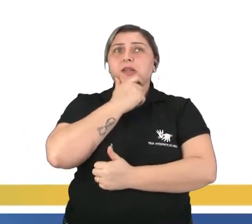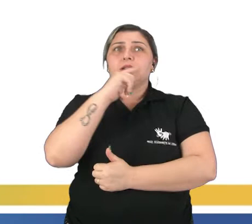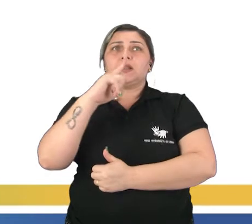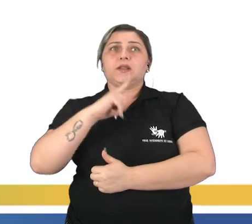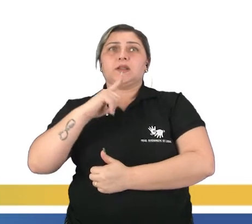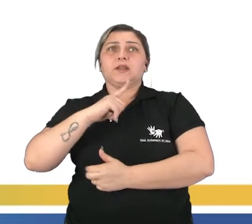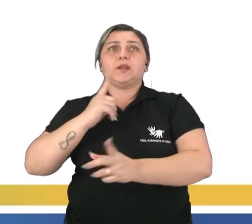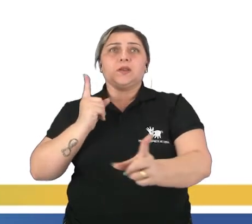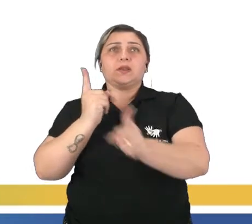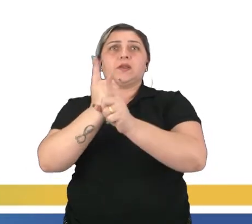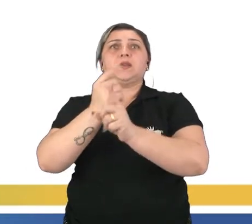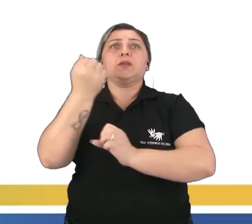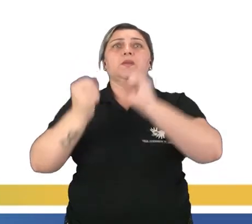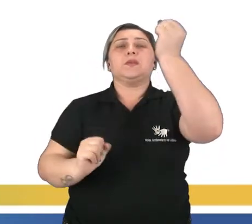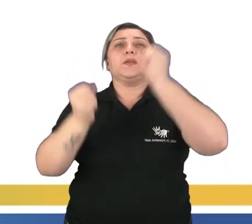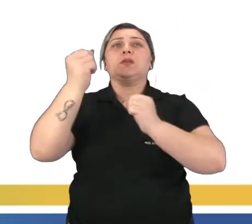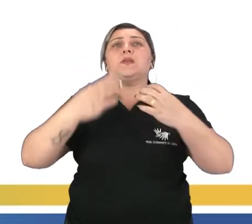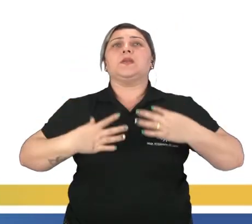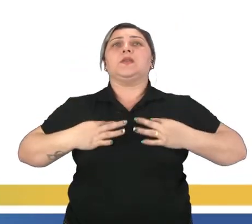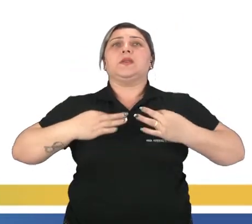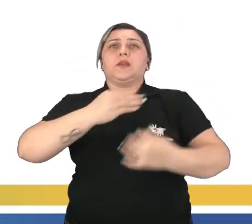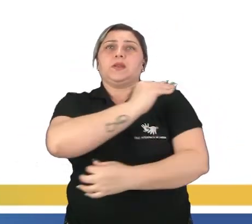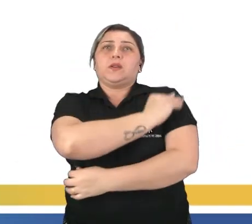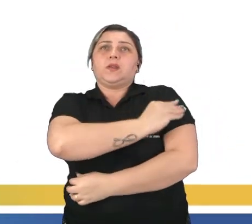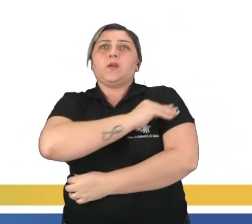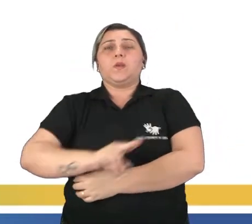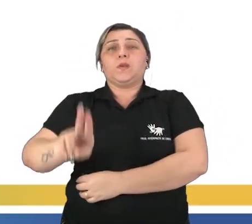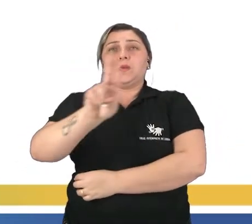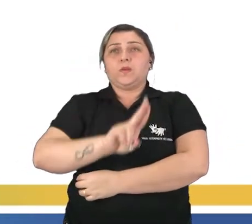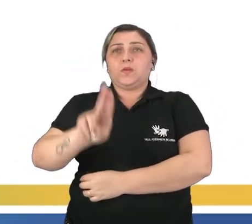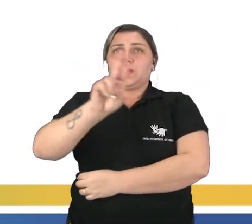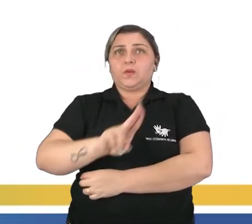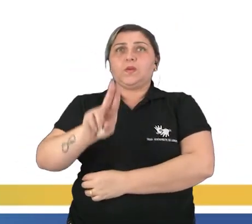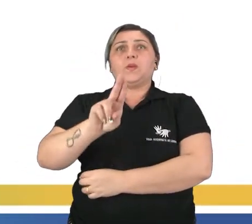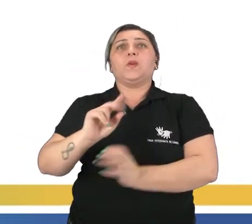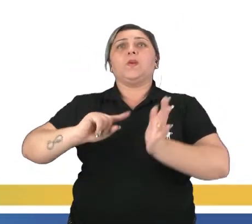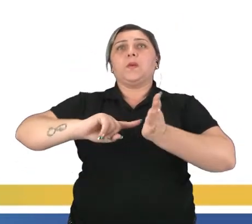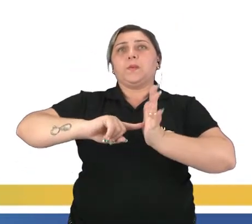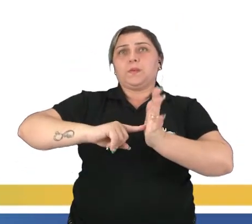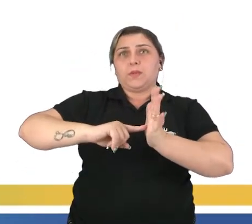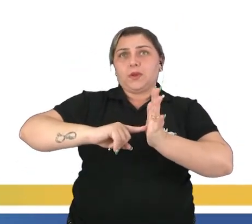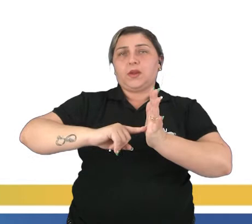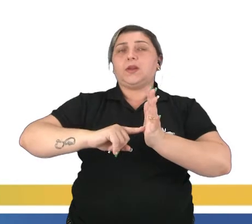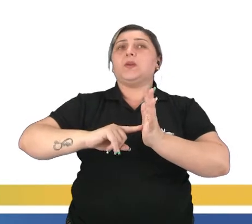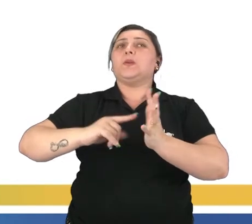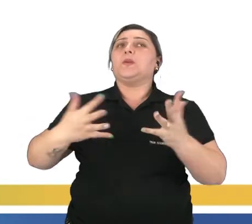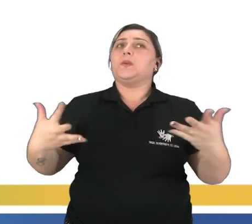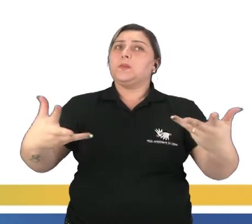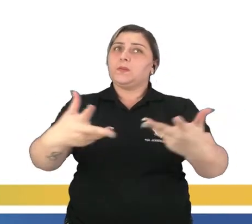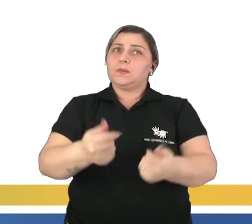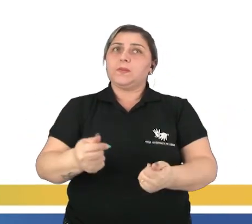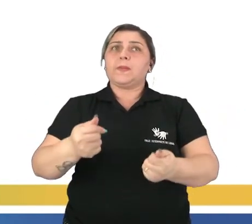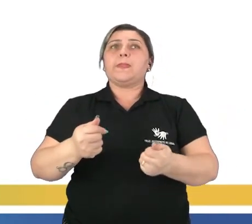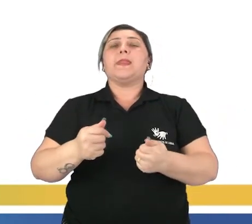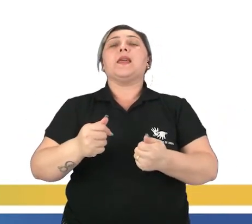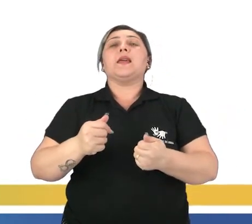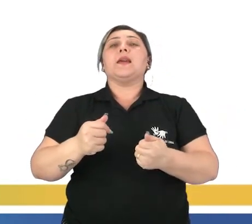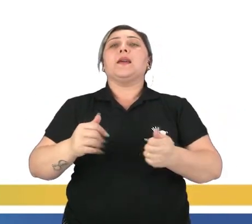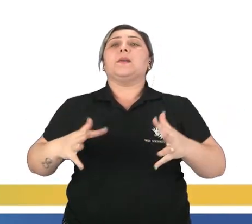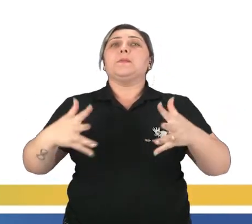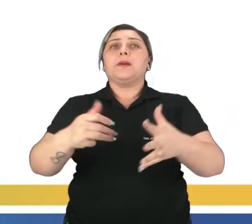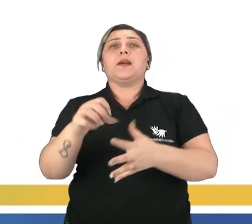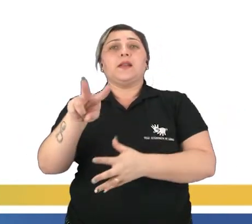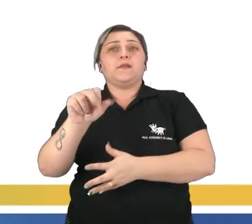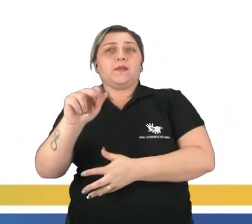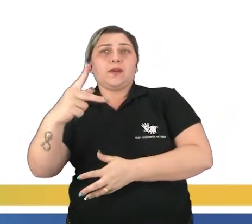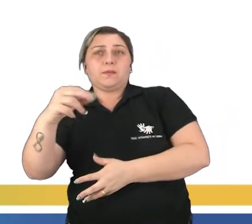o aparecimento de indústrias de tecido de algodão com o uso do terra mecânico. Nessa época, o aprimoramento de máquinas a vapor contribuiu